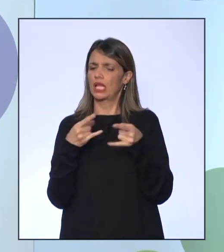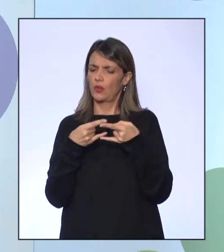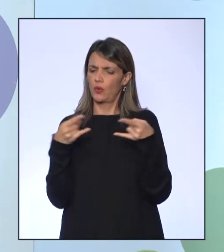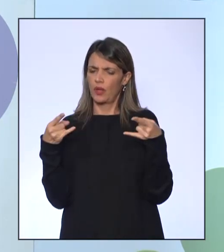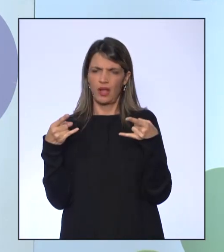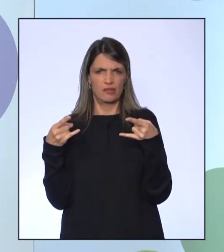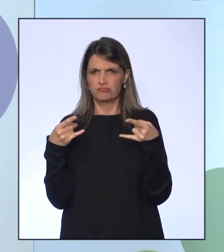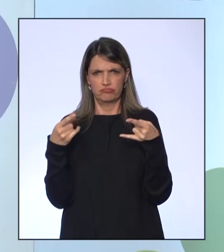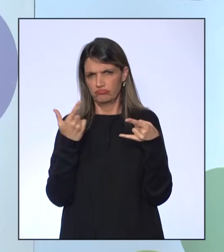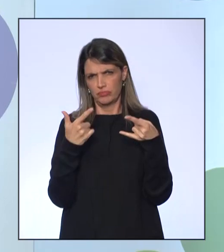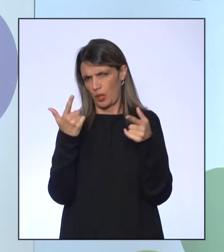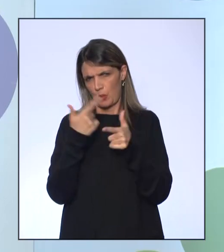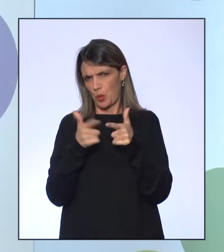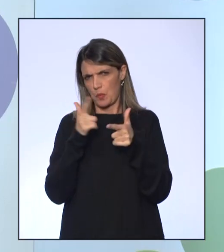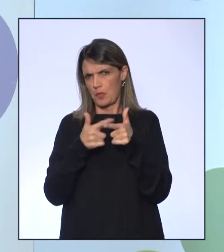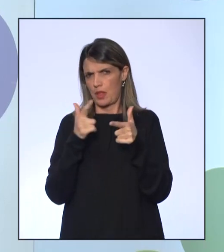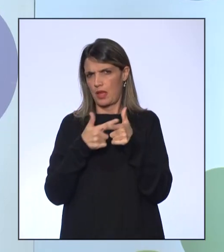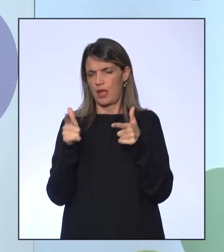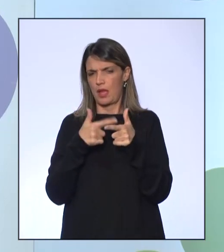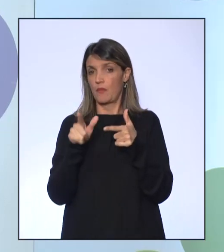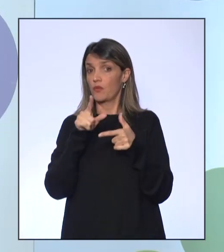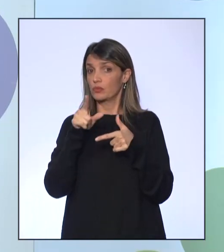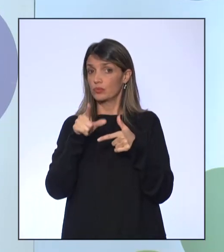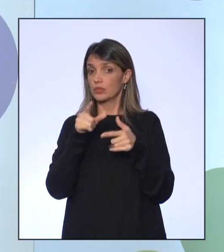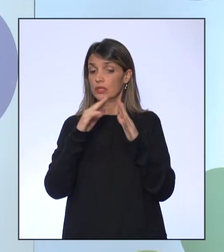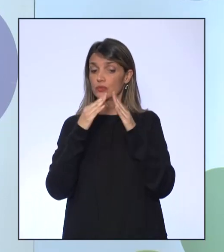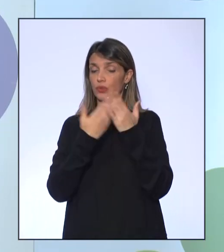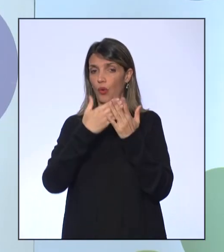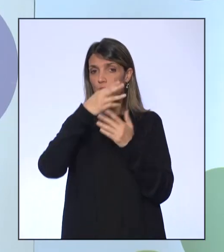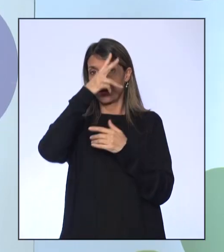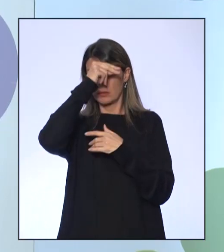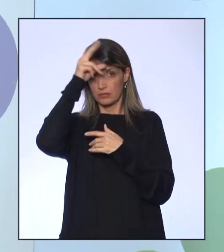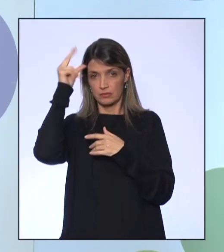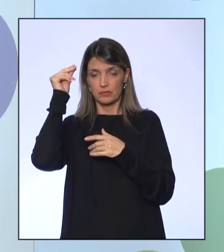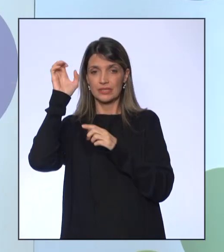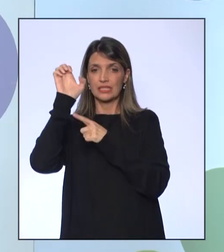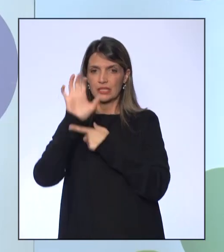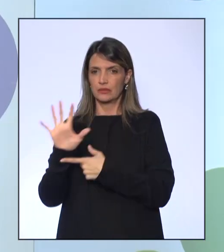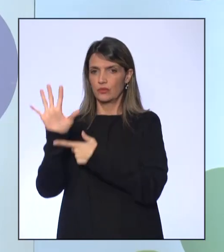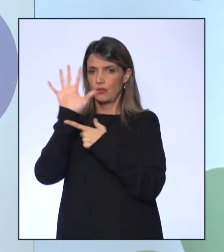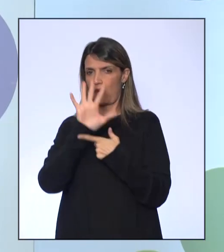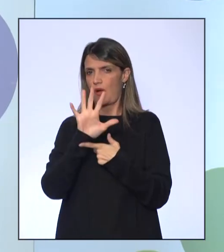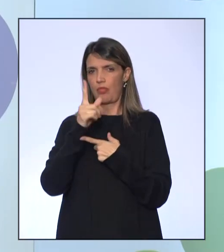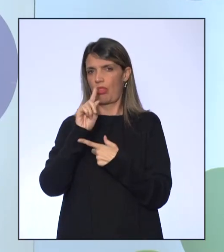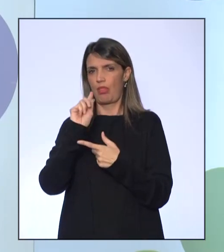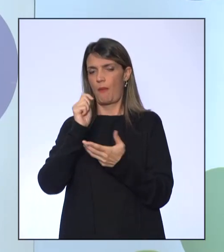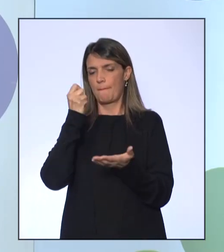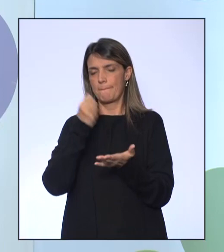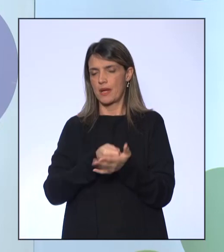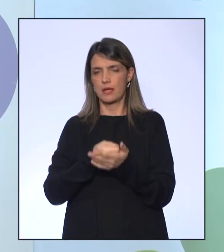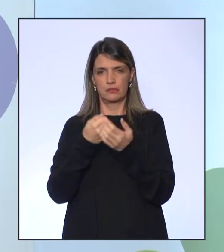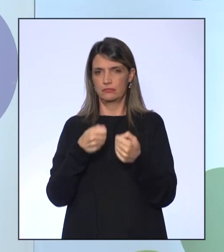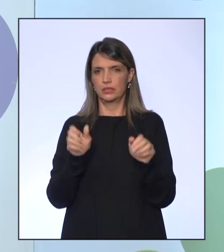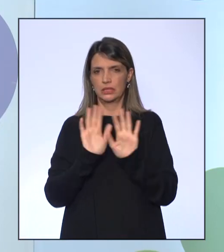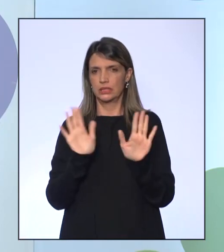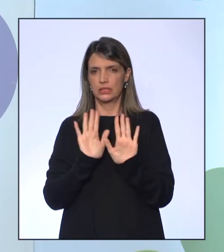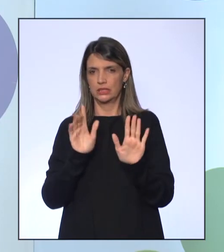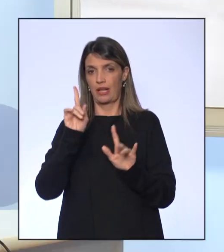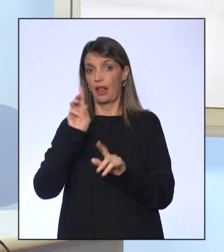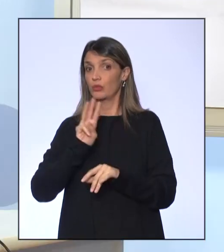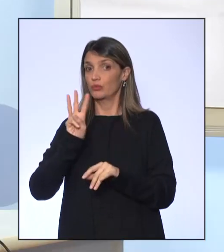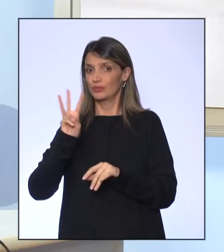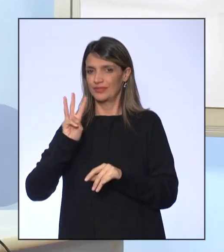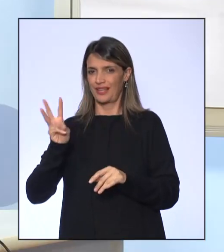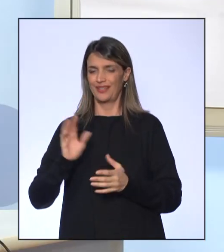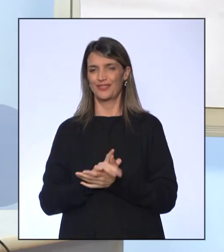é só ignorar ele que tá tudo certo você quer aluno da rede estadual tem isenção e segue o passo a passo que tá lá no site do inep